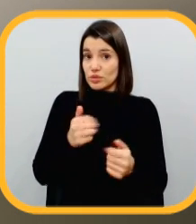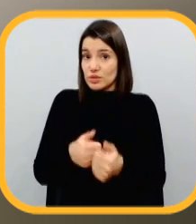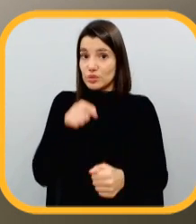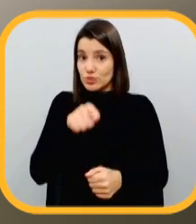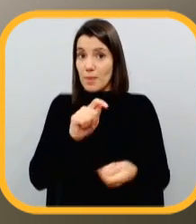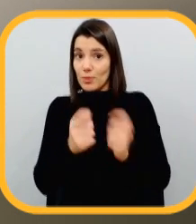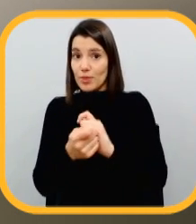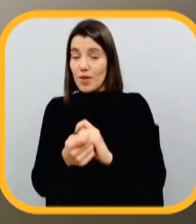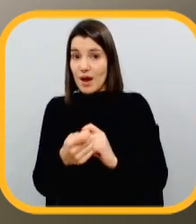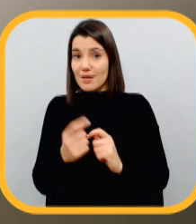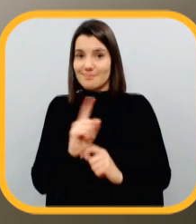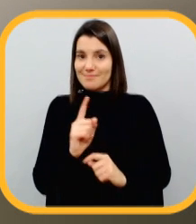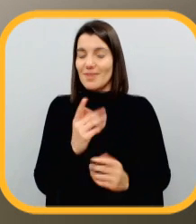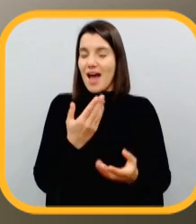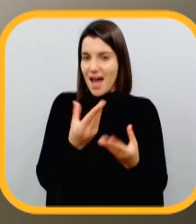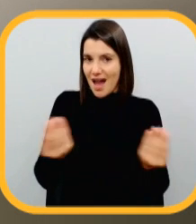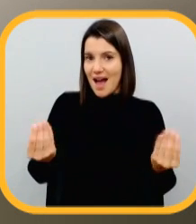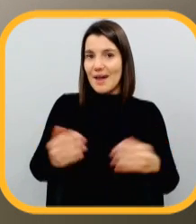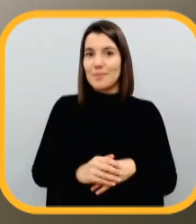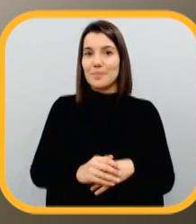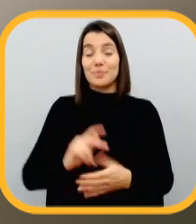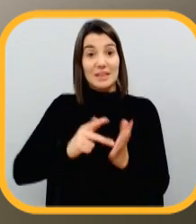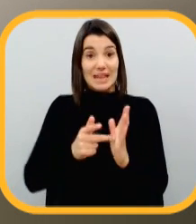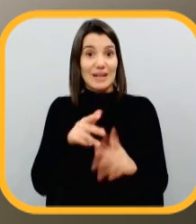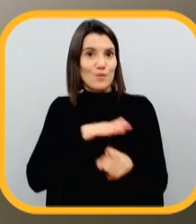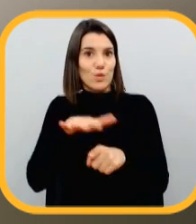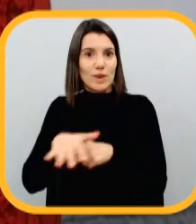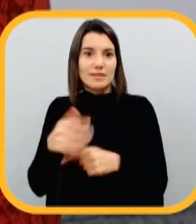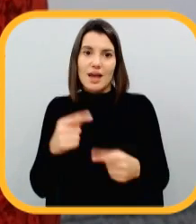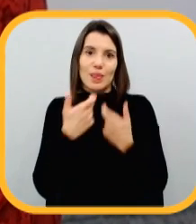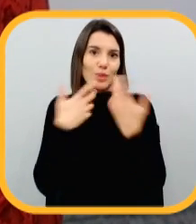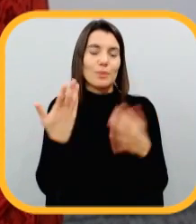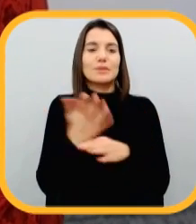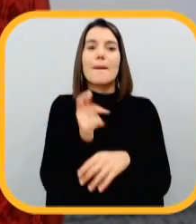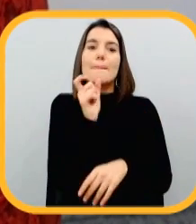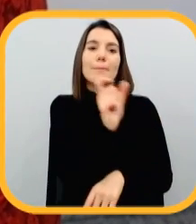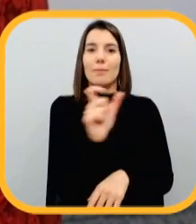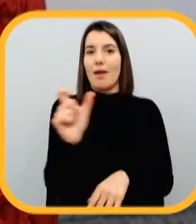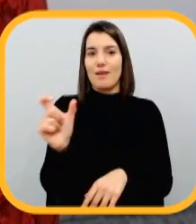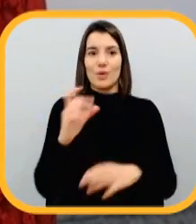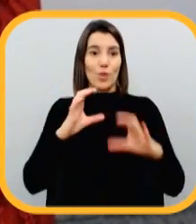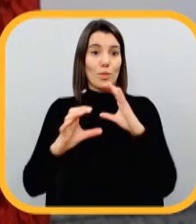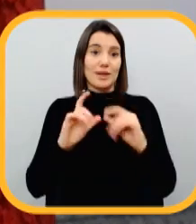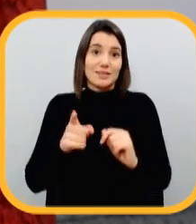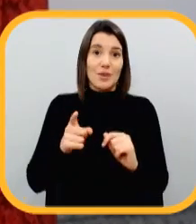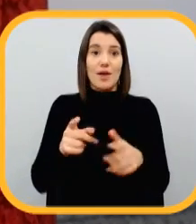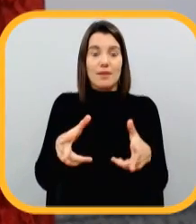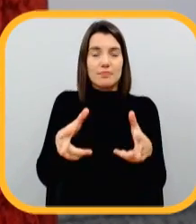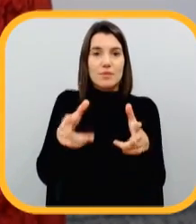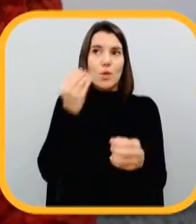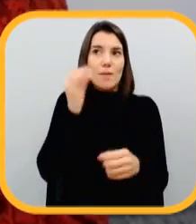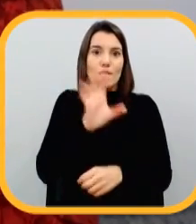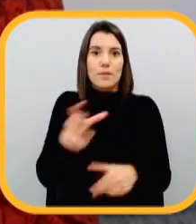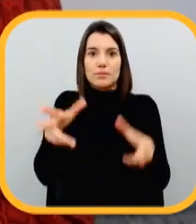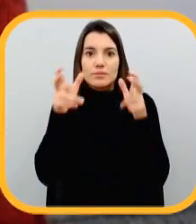psicologia usa para mudar comportamentos. Técnicas de persuasão existem tudo, por exemplo, nas palavras, não é? A comunicação é a percepção